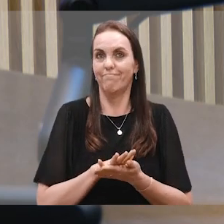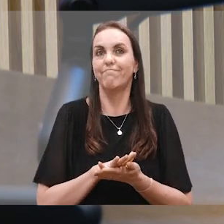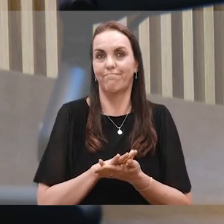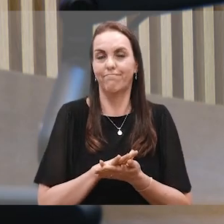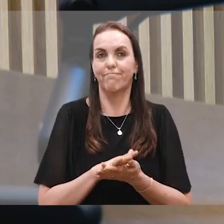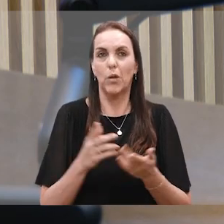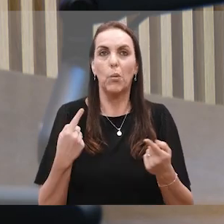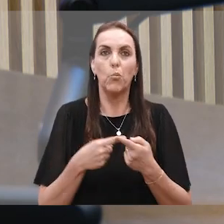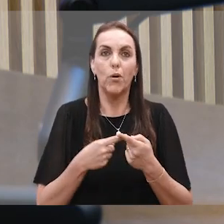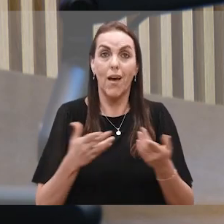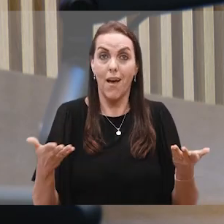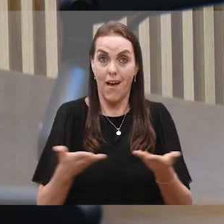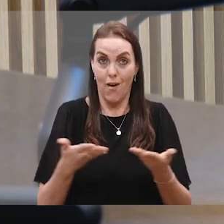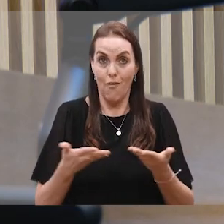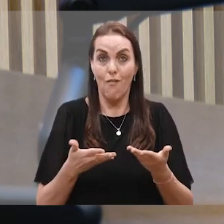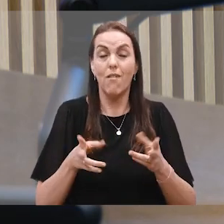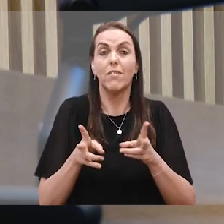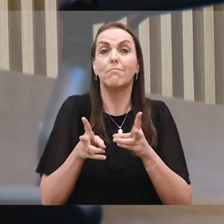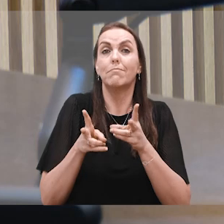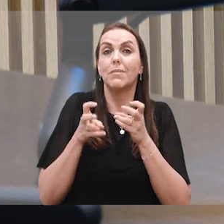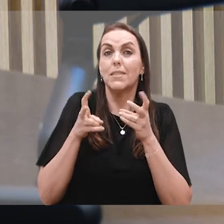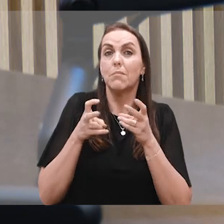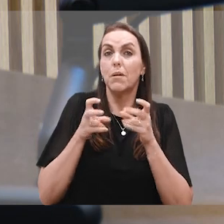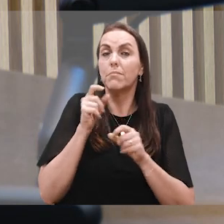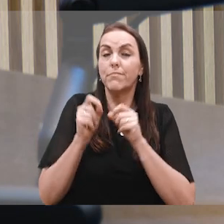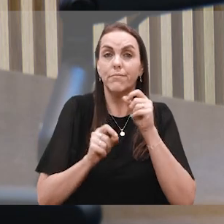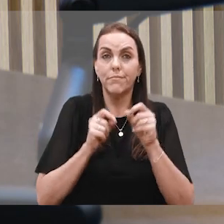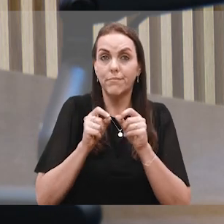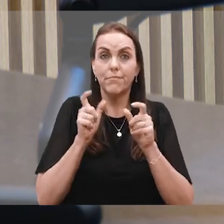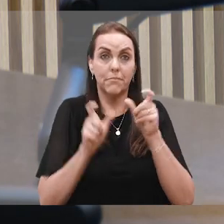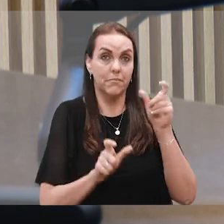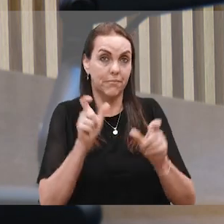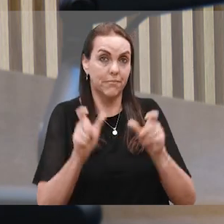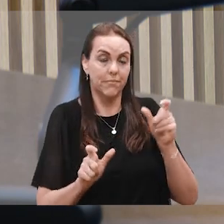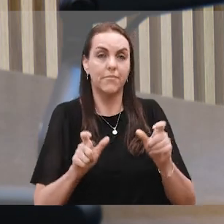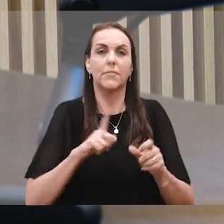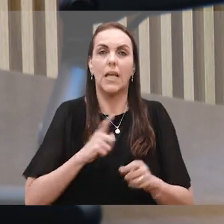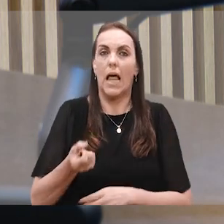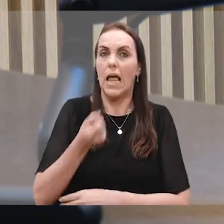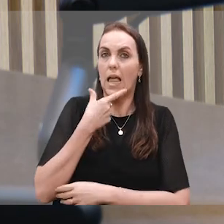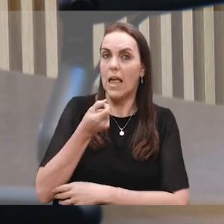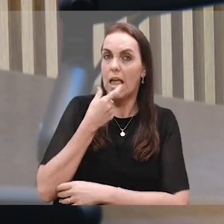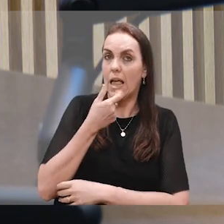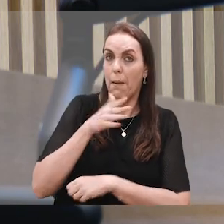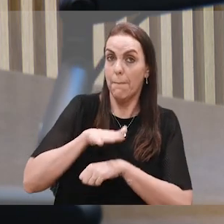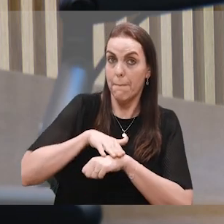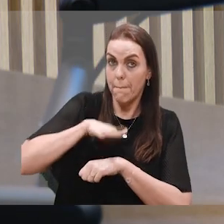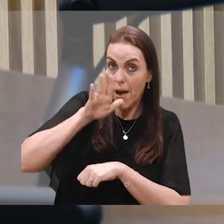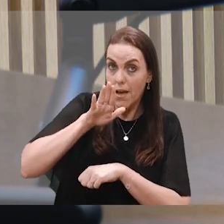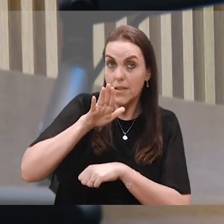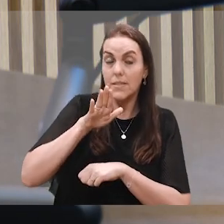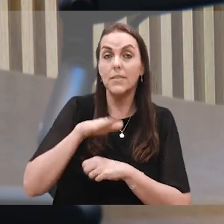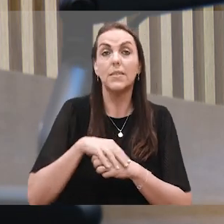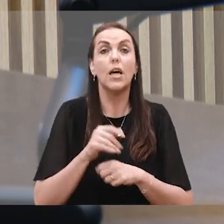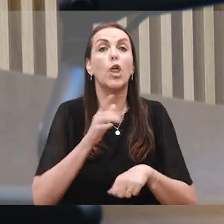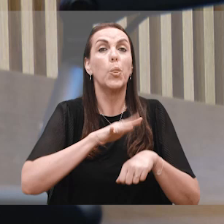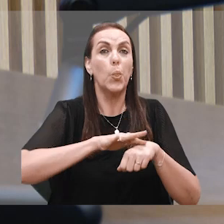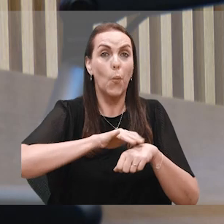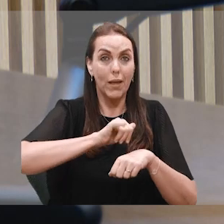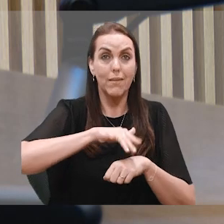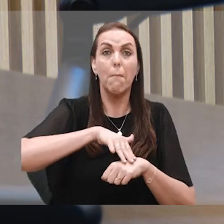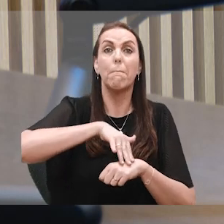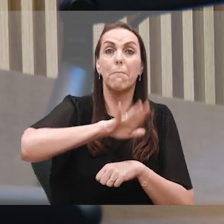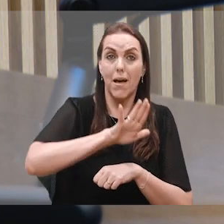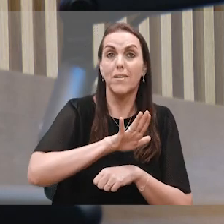vimos hoje, cada vez mais as pessoas estão se medicando mais e, por outro lado, cada vez